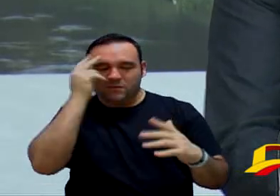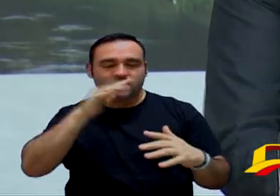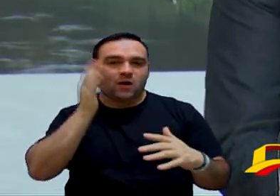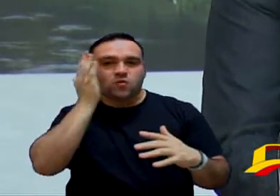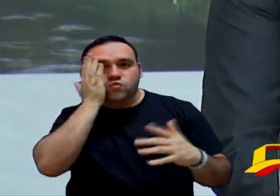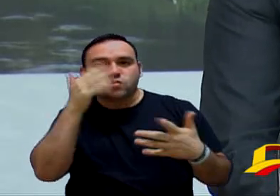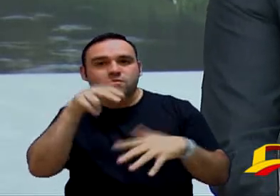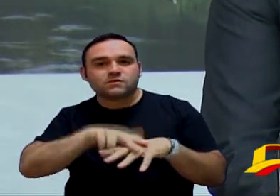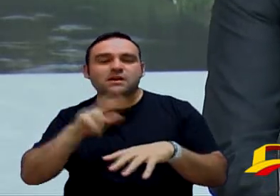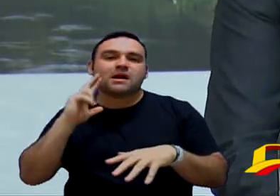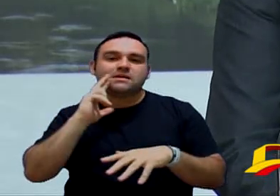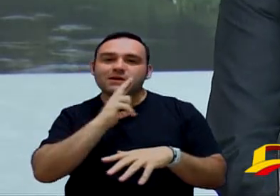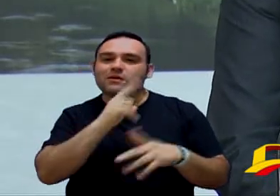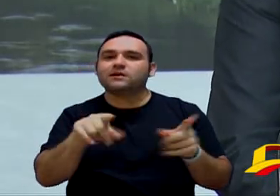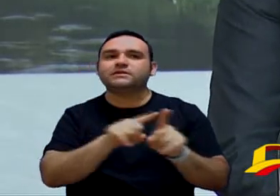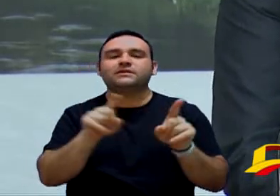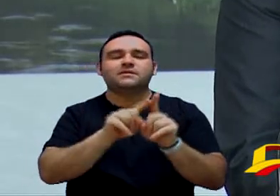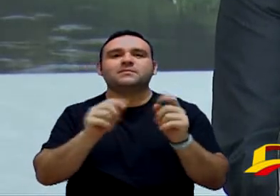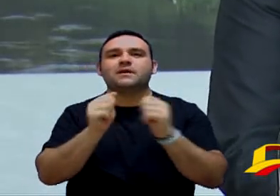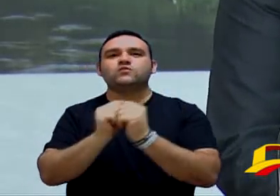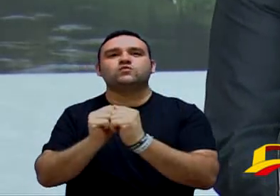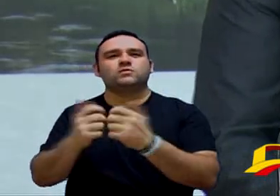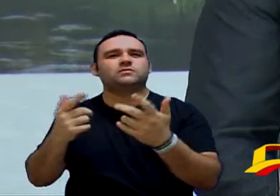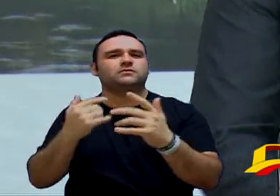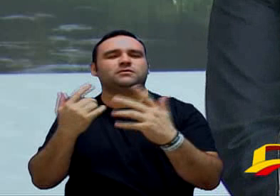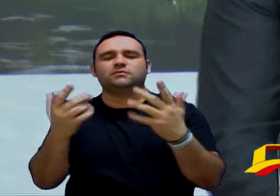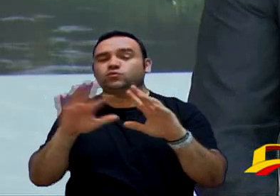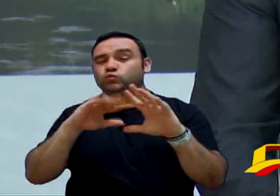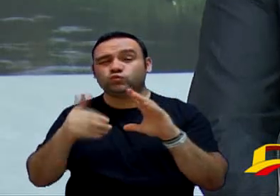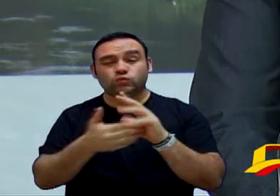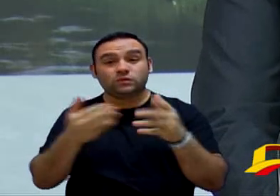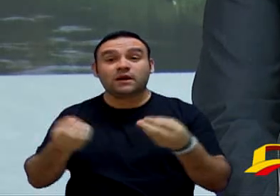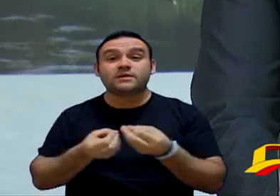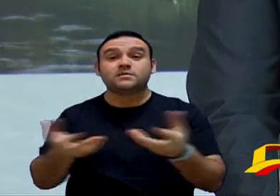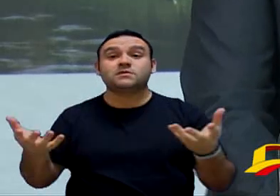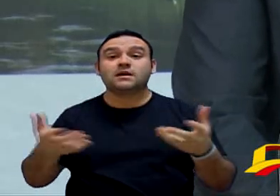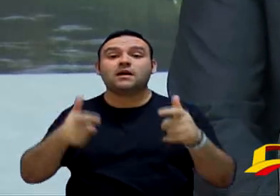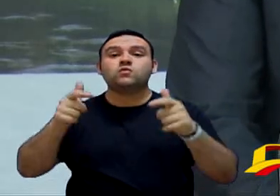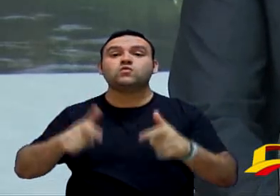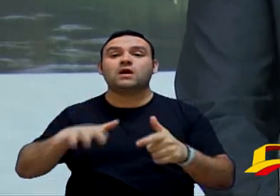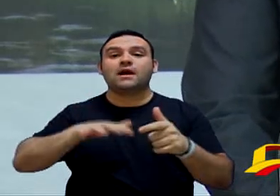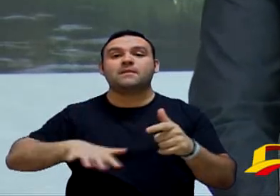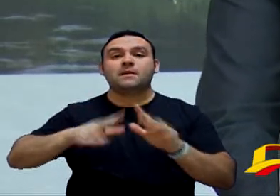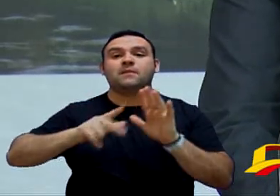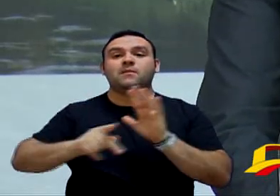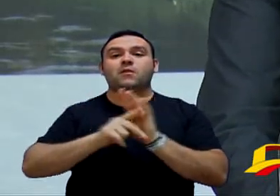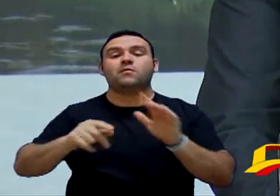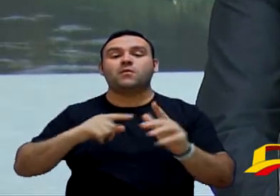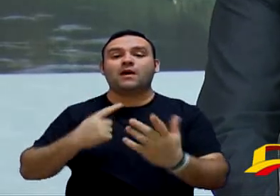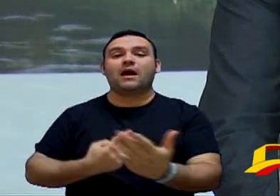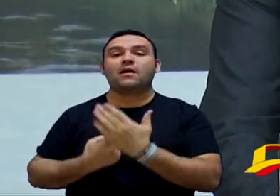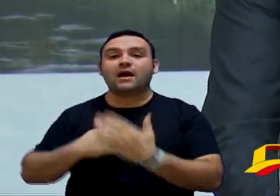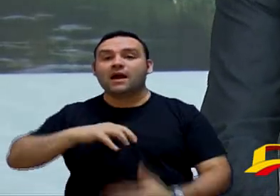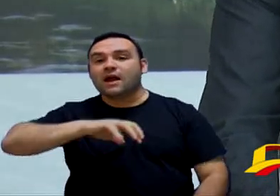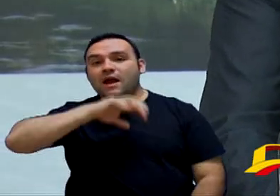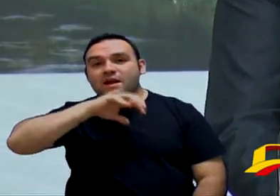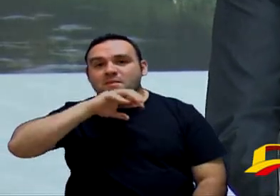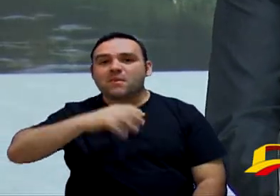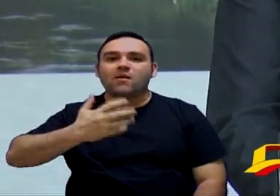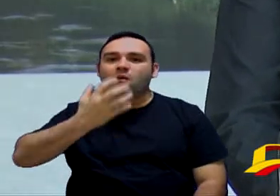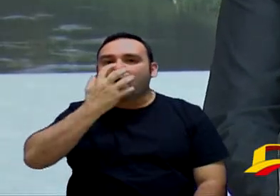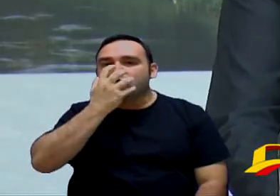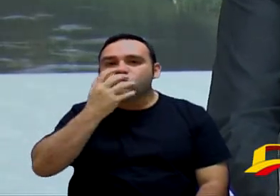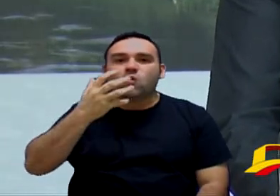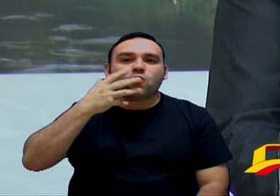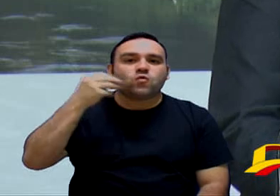centro serviços restaurantes comunitários casas e convivência públicos disponibilizarem espaços apropriados para acolhimento de animais e pequeno e médio